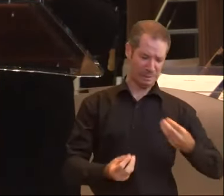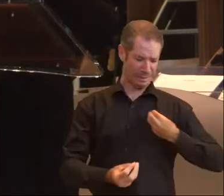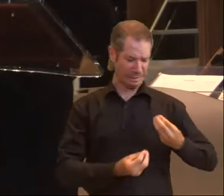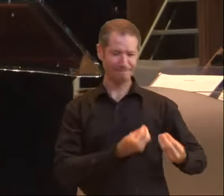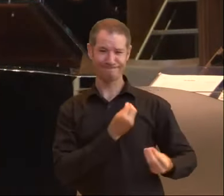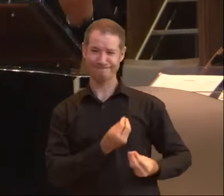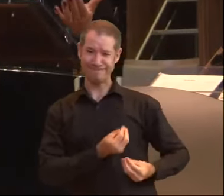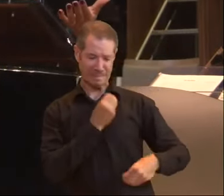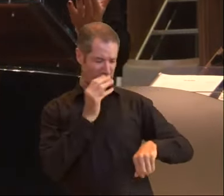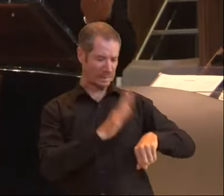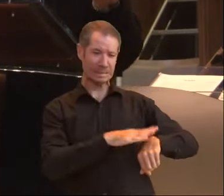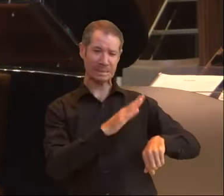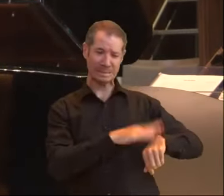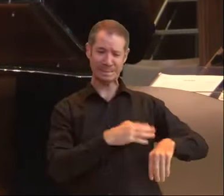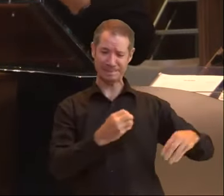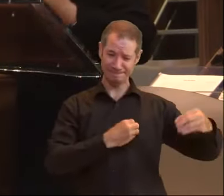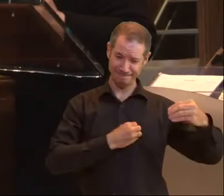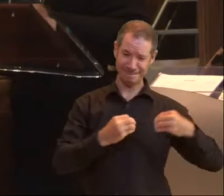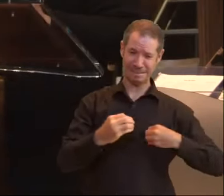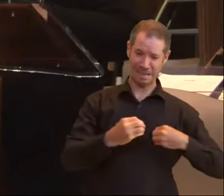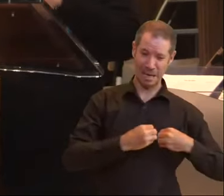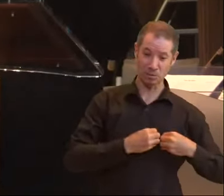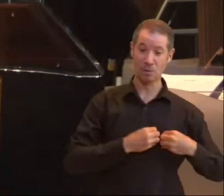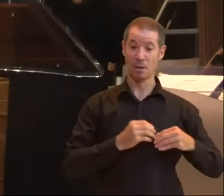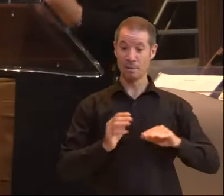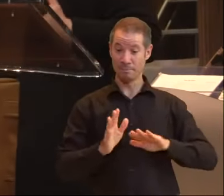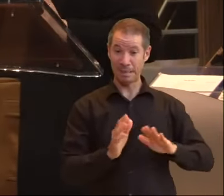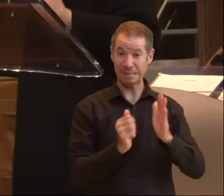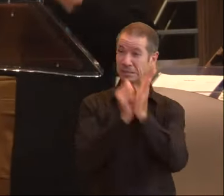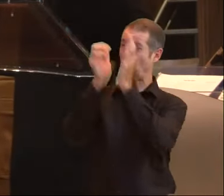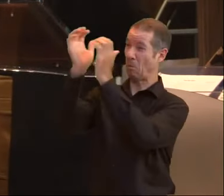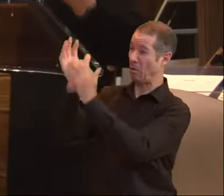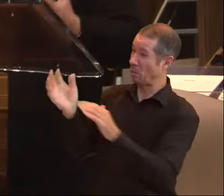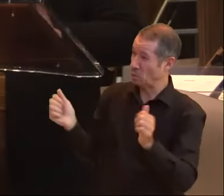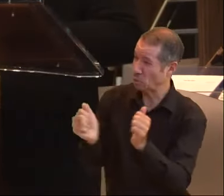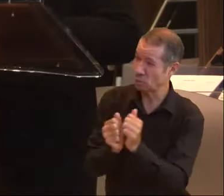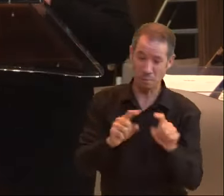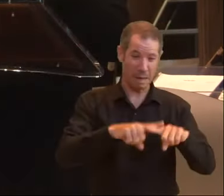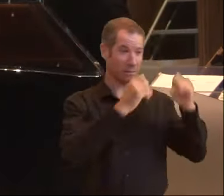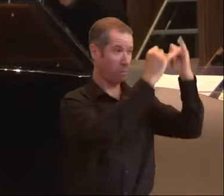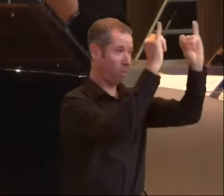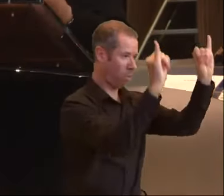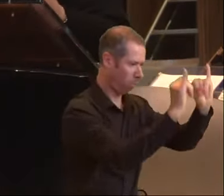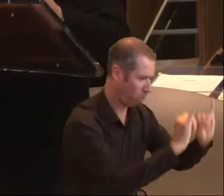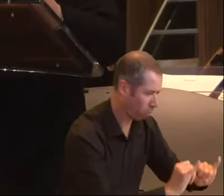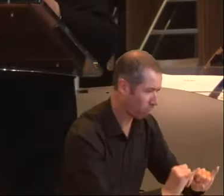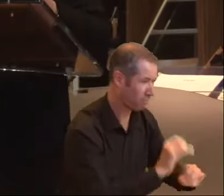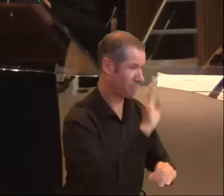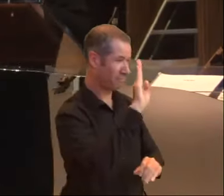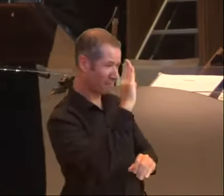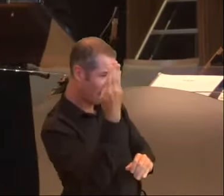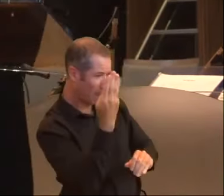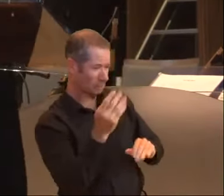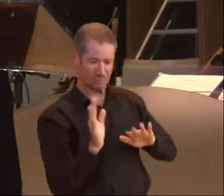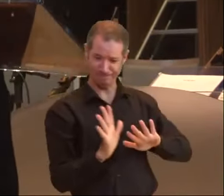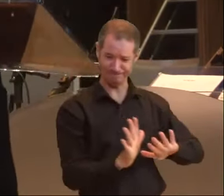Vivíamos louvando juntos a ídolos mudos de